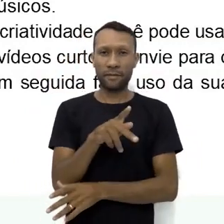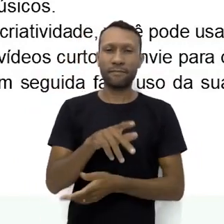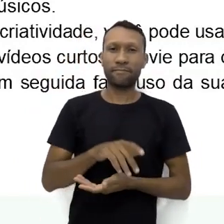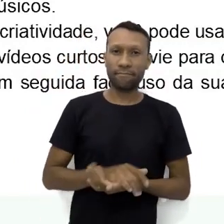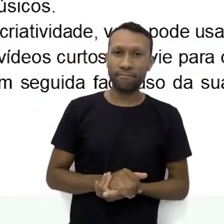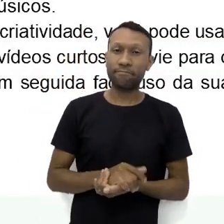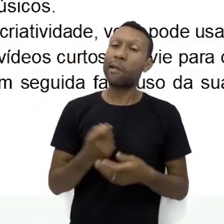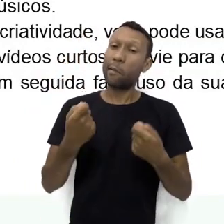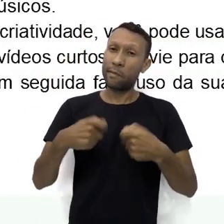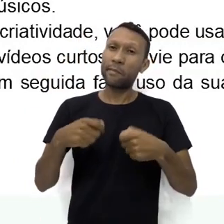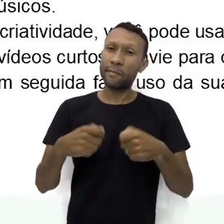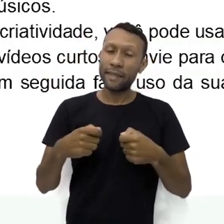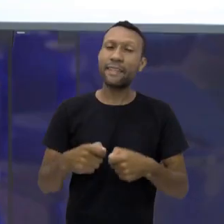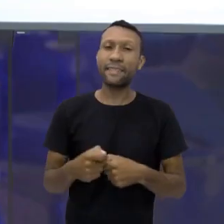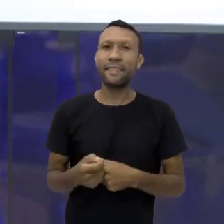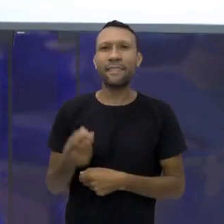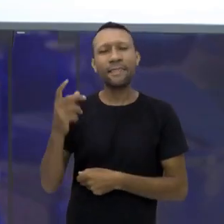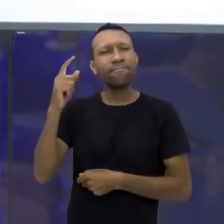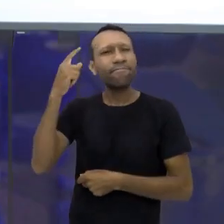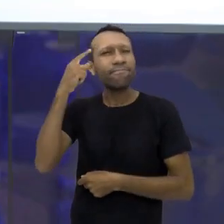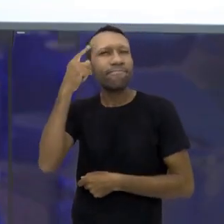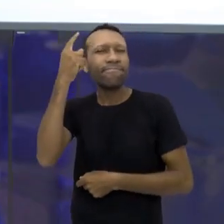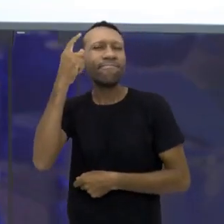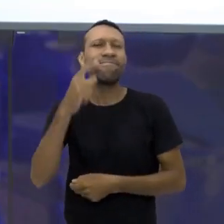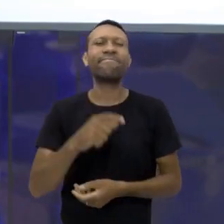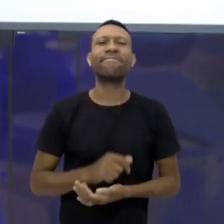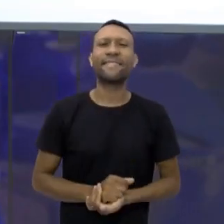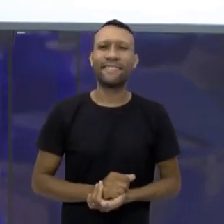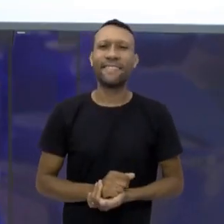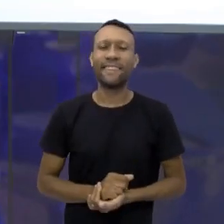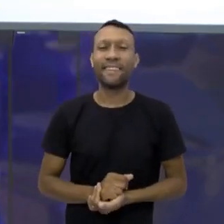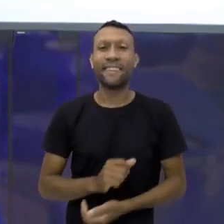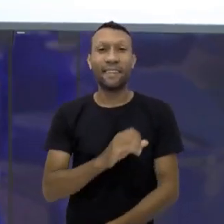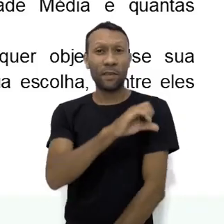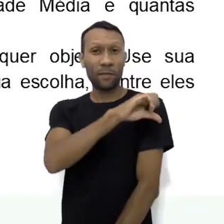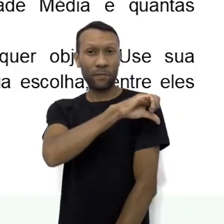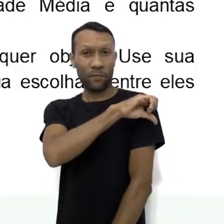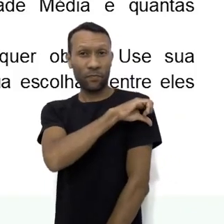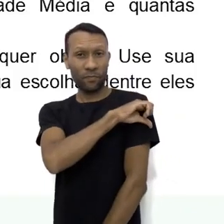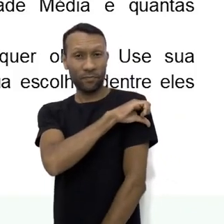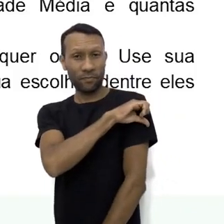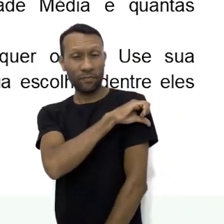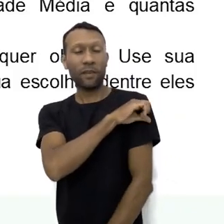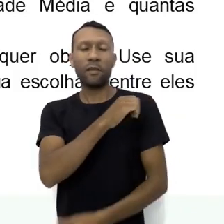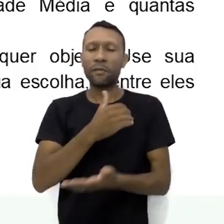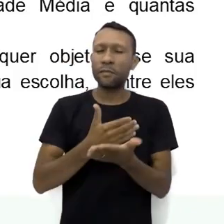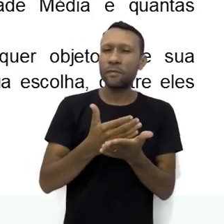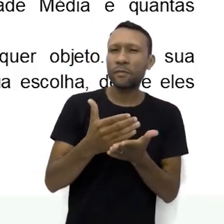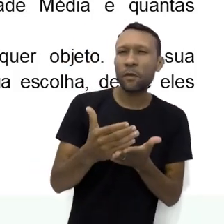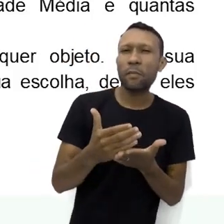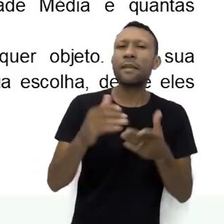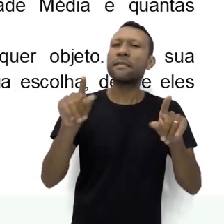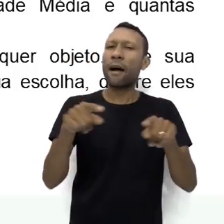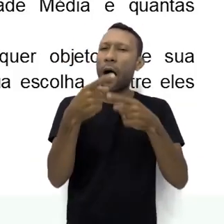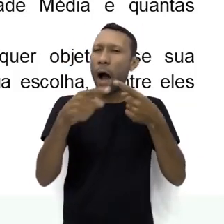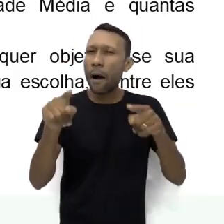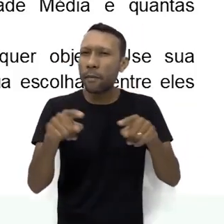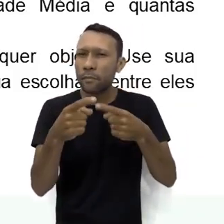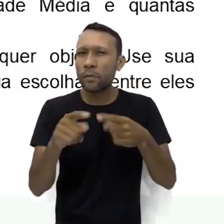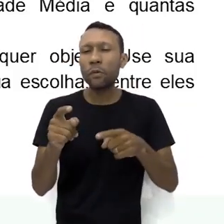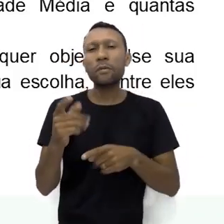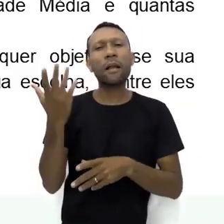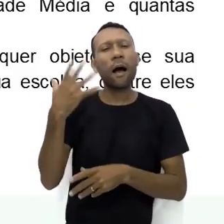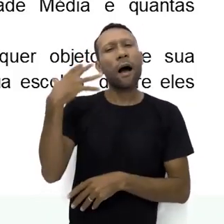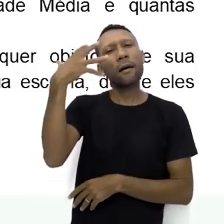eles precisam, de fato, fazer uso da criatividade. No nono ano, eles vão iniciar falando sobre a música no classicismo